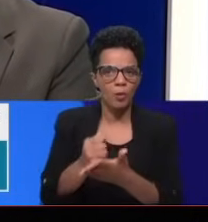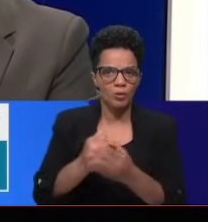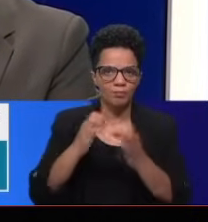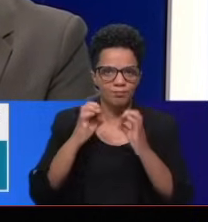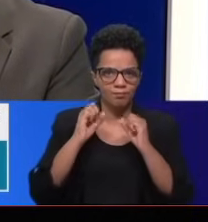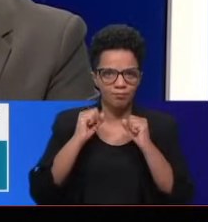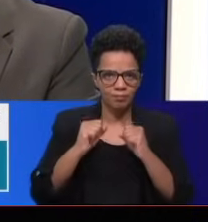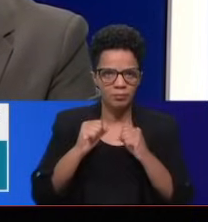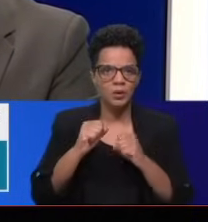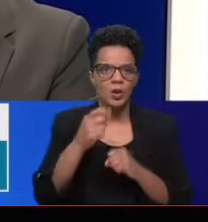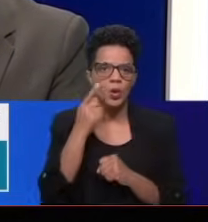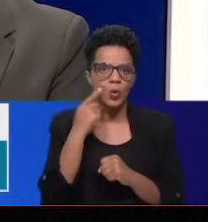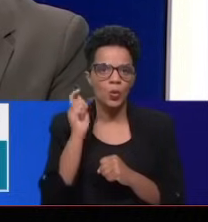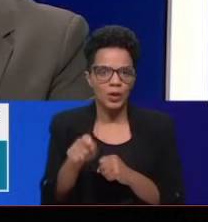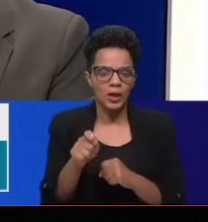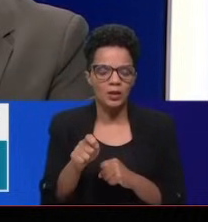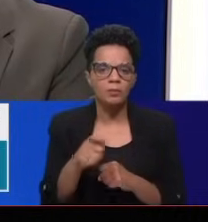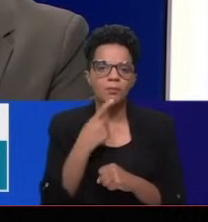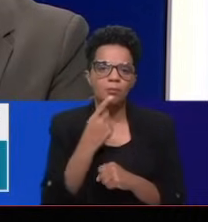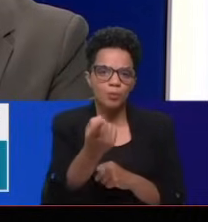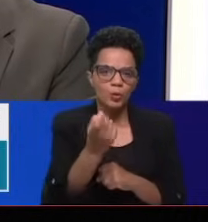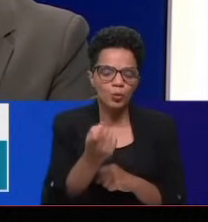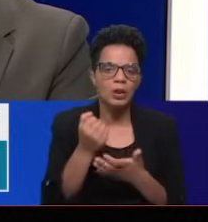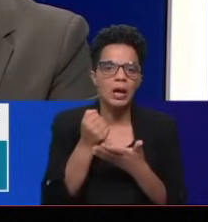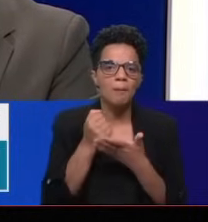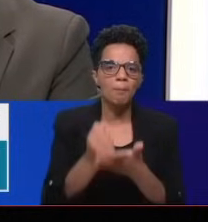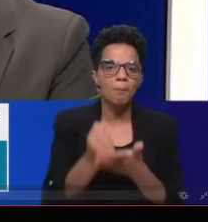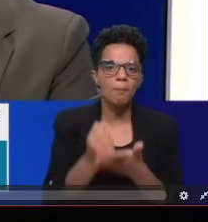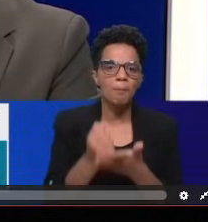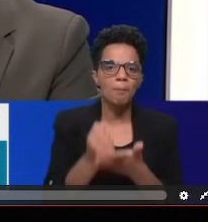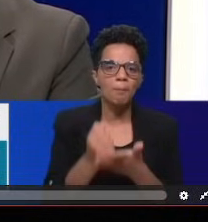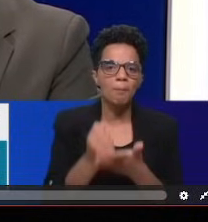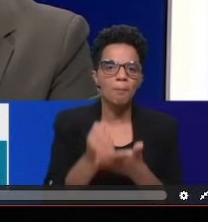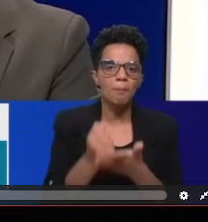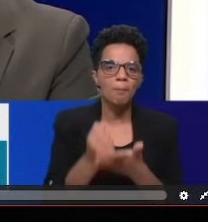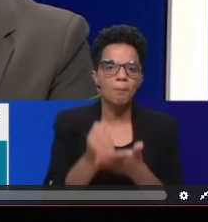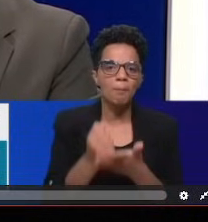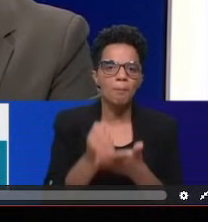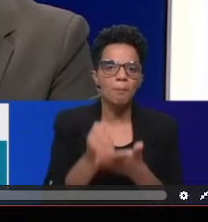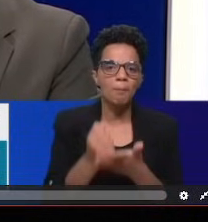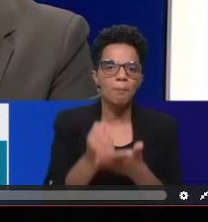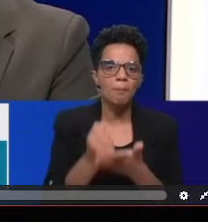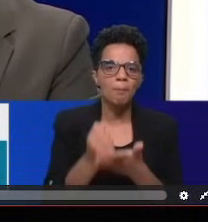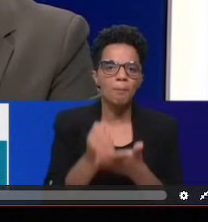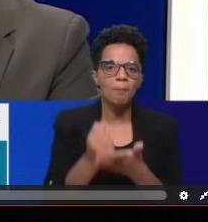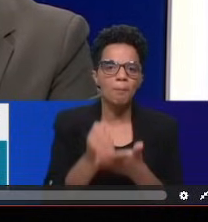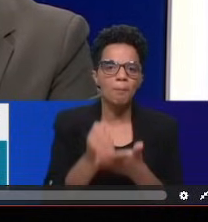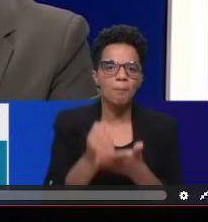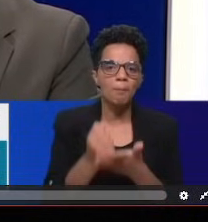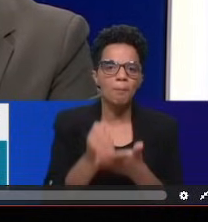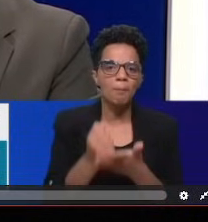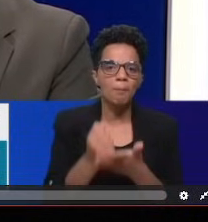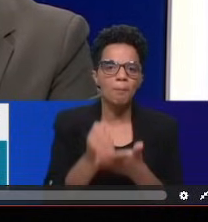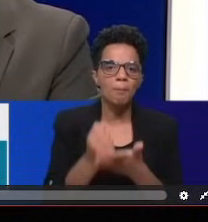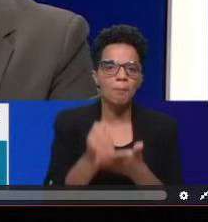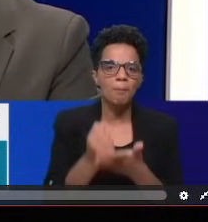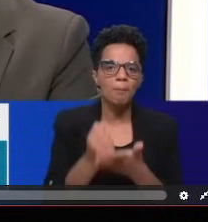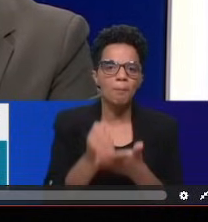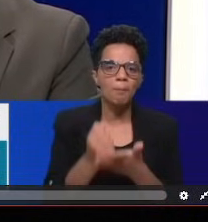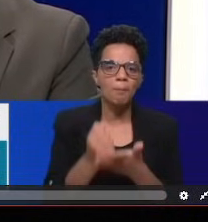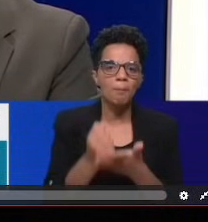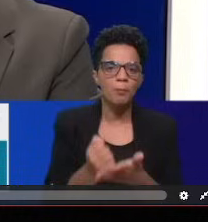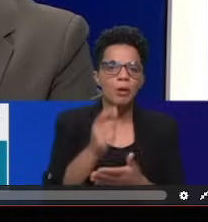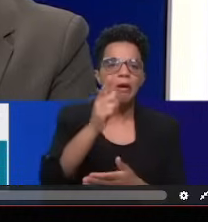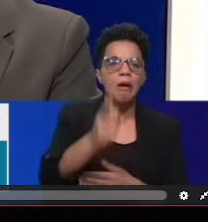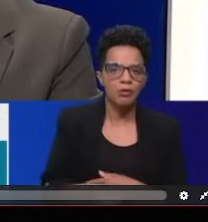à Ucrânia a minha pergunta é até onde é que vai o apoio firme à Ucrânia tu já devias ter posto o link nesse nessa tua afirmação